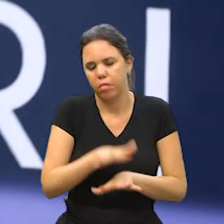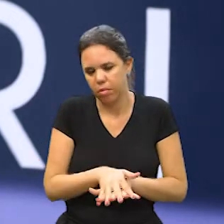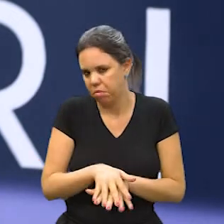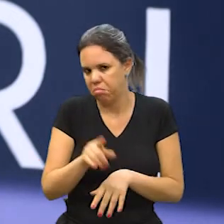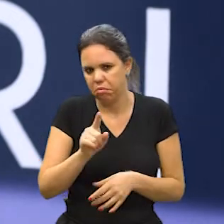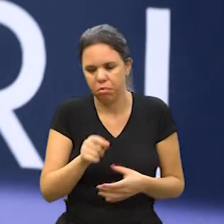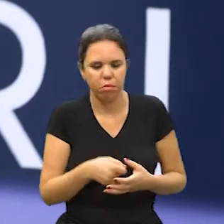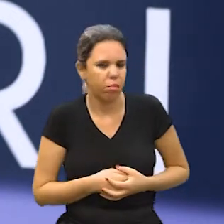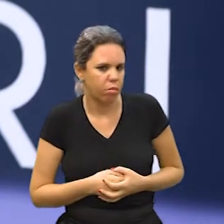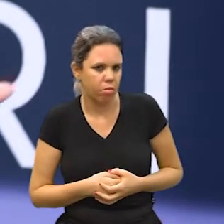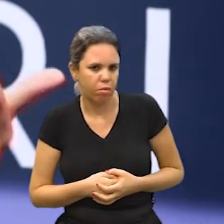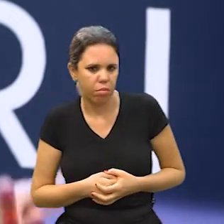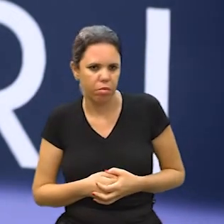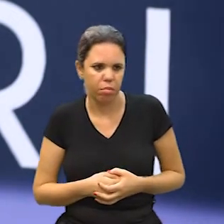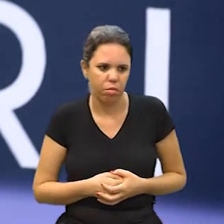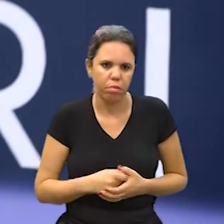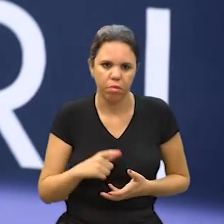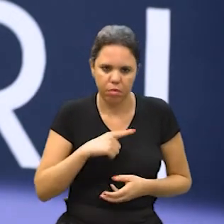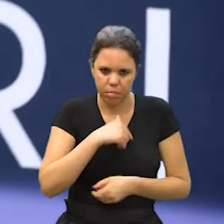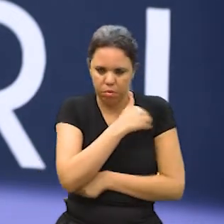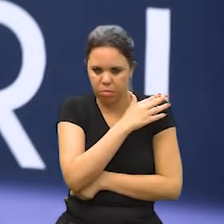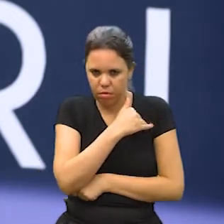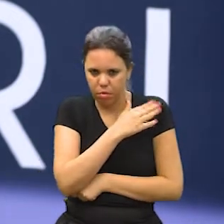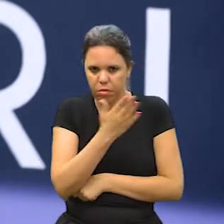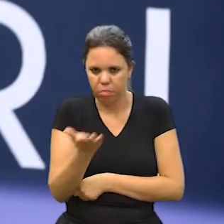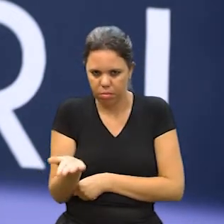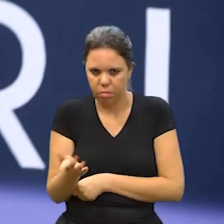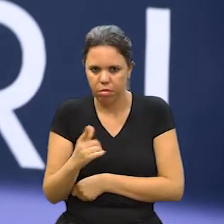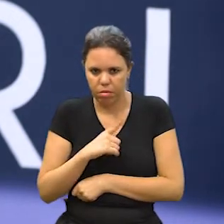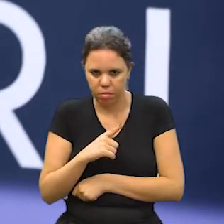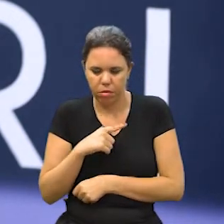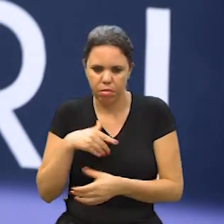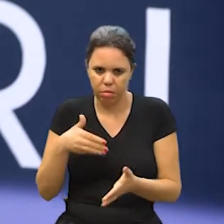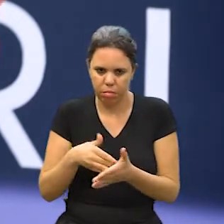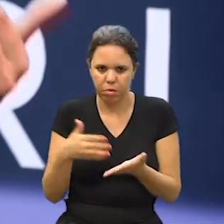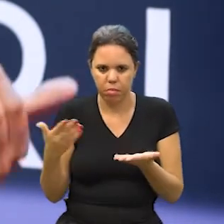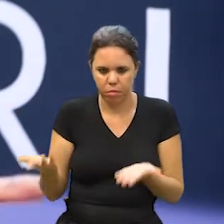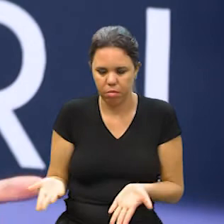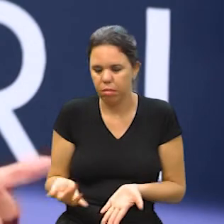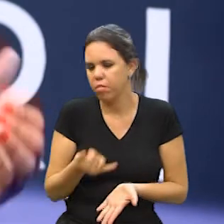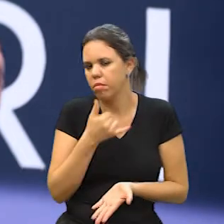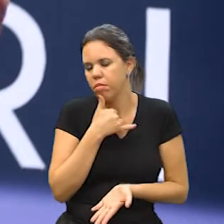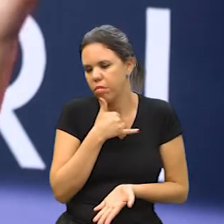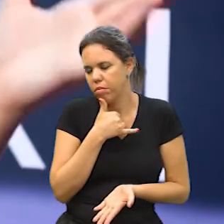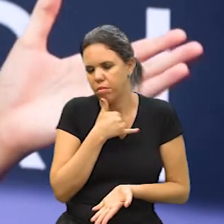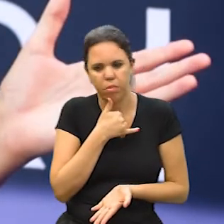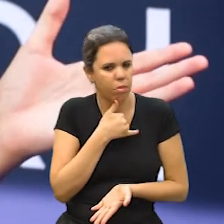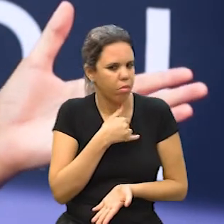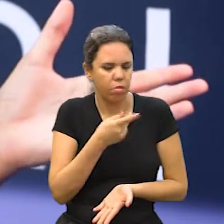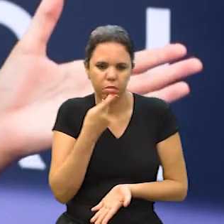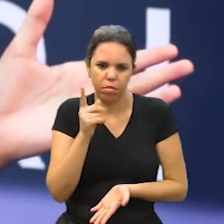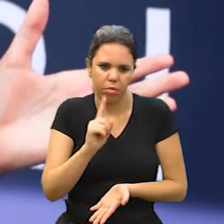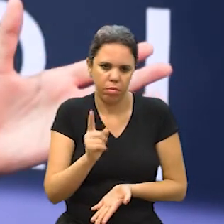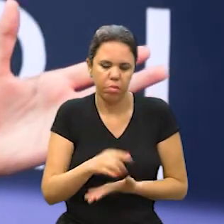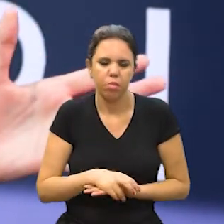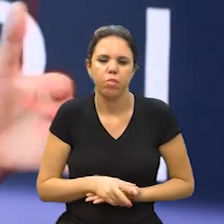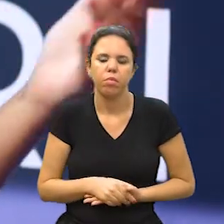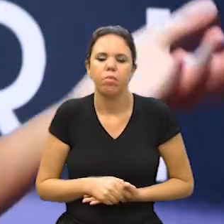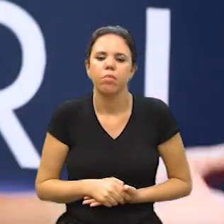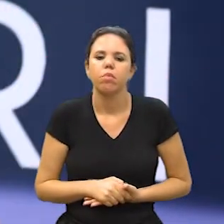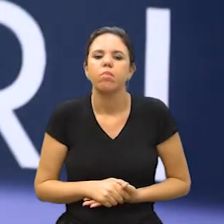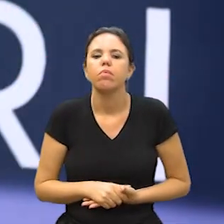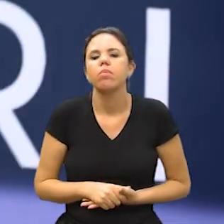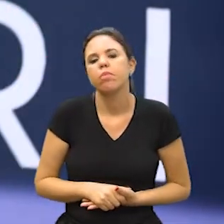inclusiva. Ainda Exatamente. existe preconceito, ainda existem restrições, e infelizmente a gente nem deveria estar falando sobre isso, né?